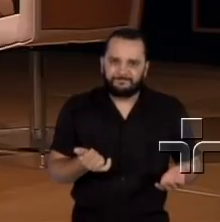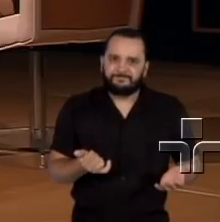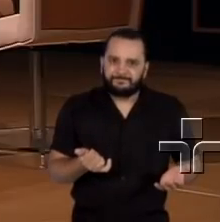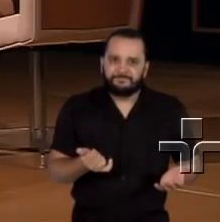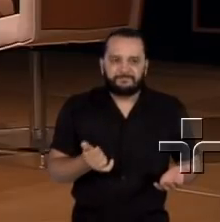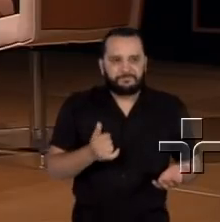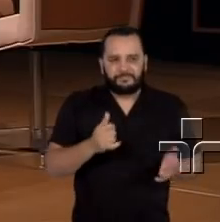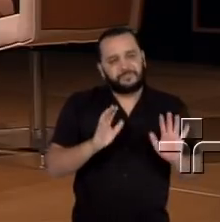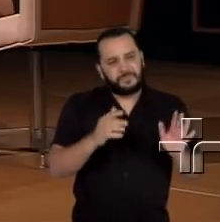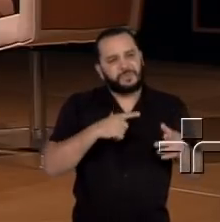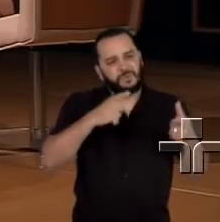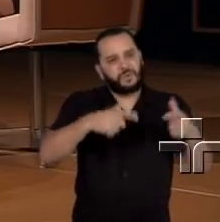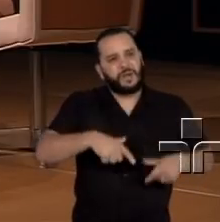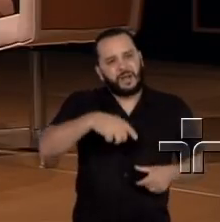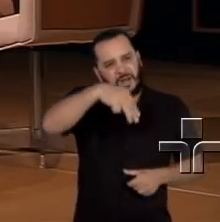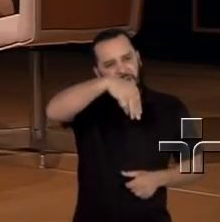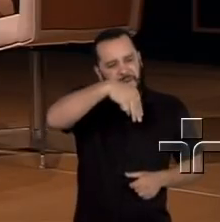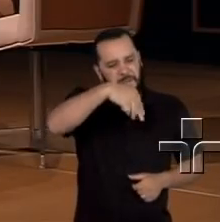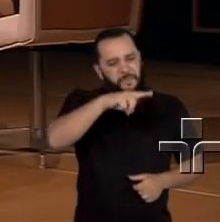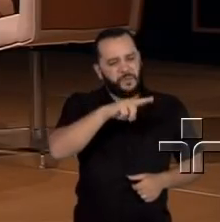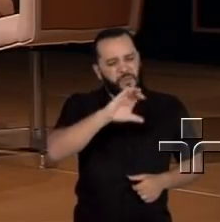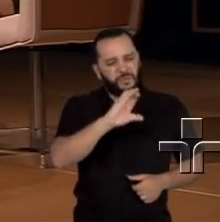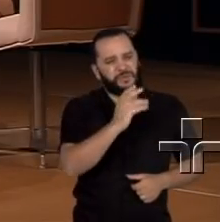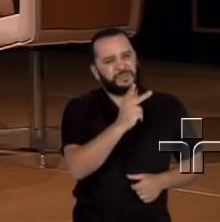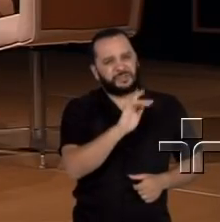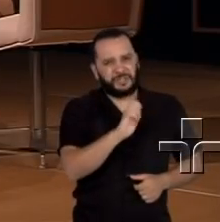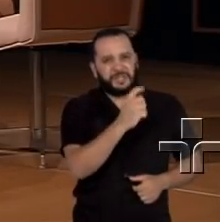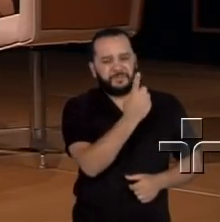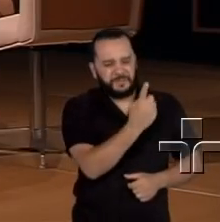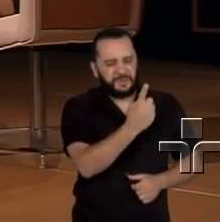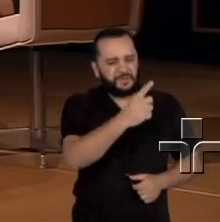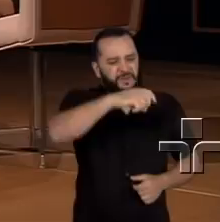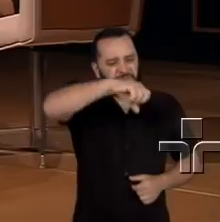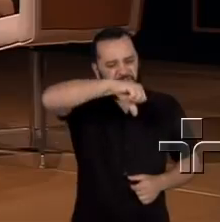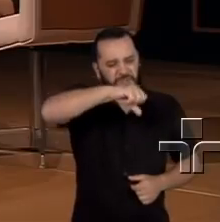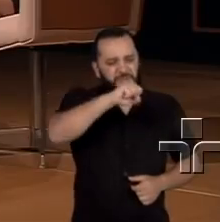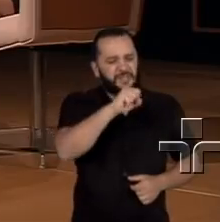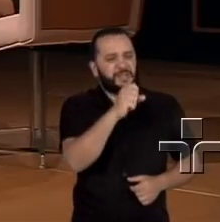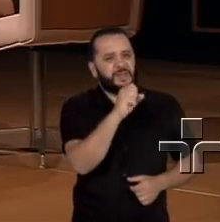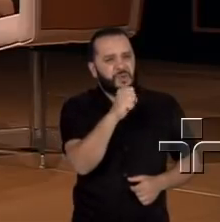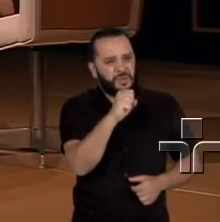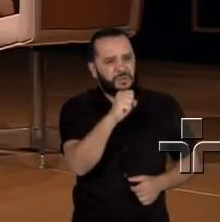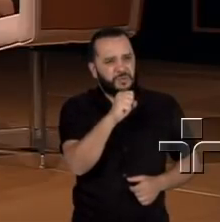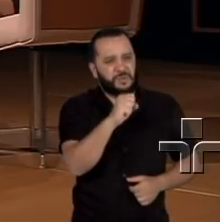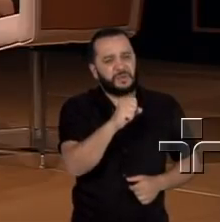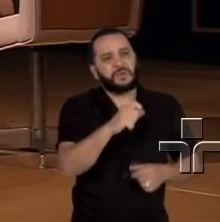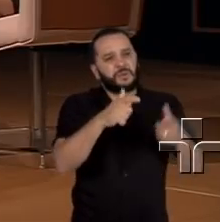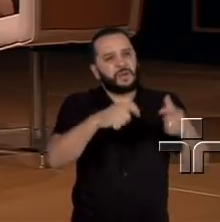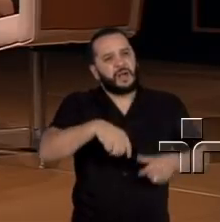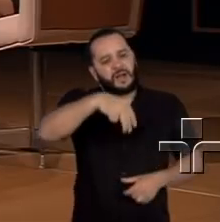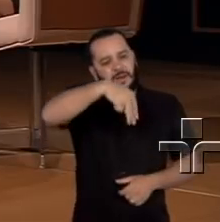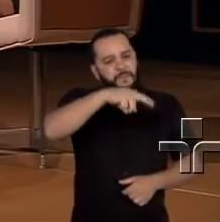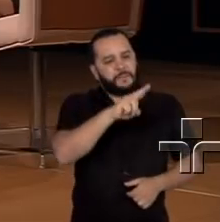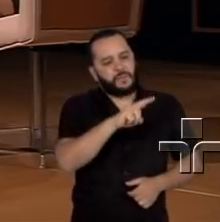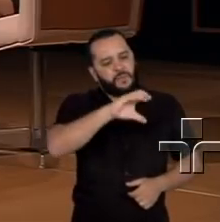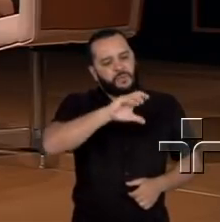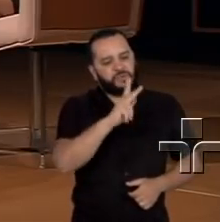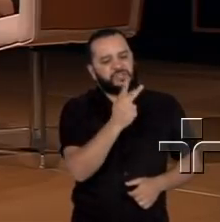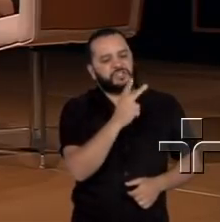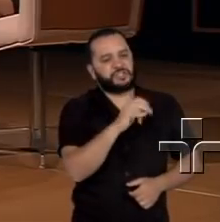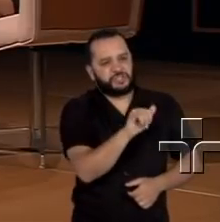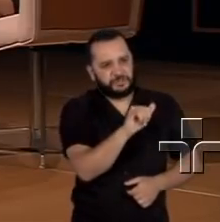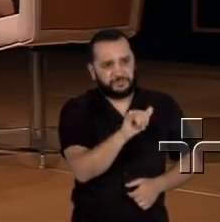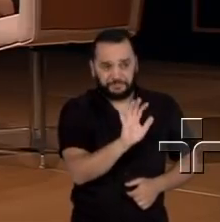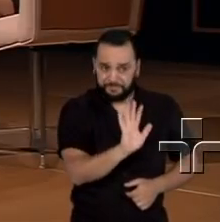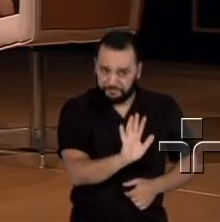Batomush mesmo, isso, né? 1988. Isso. E depois você era muito amiga dela, mas e